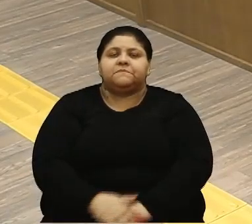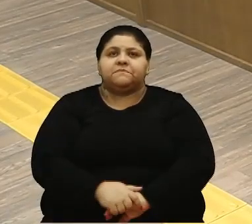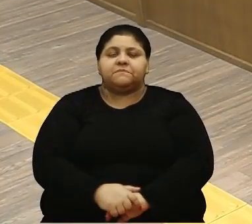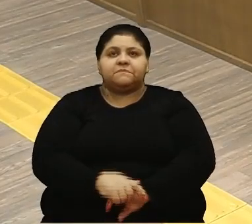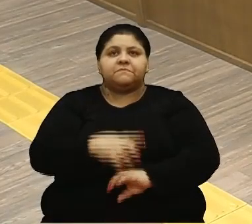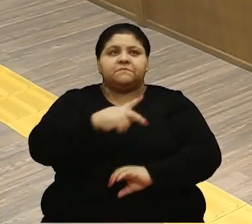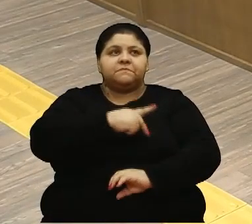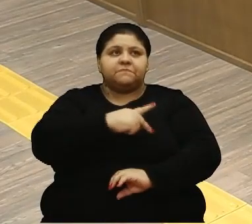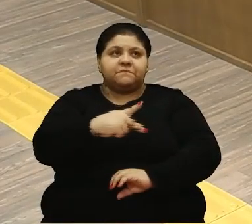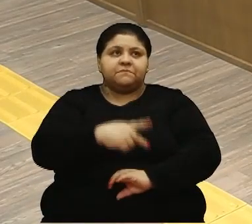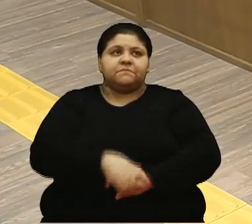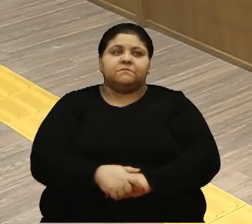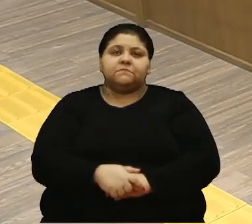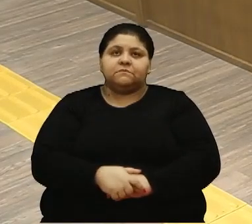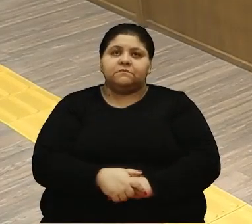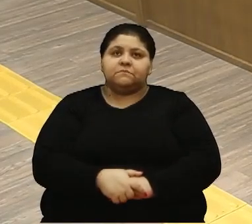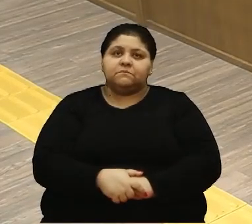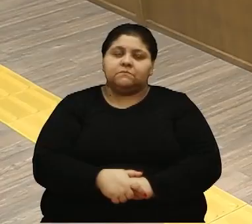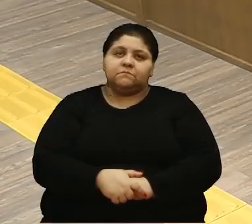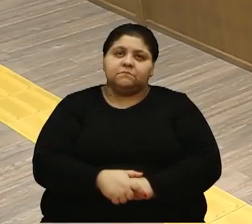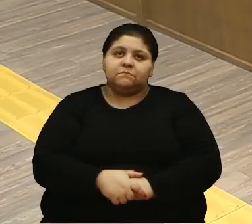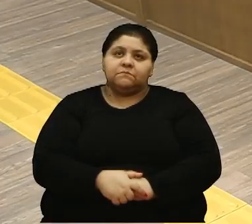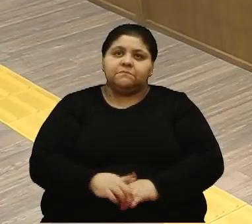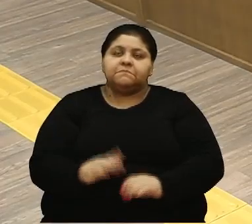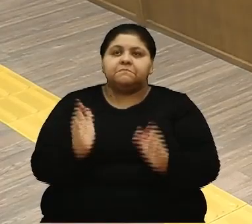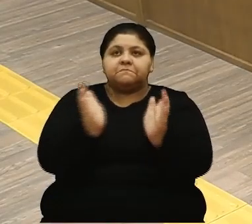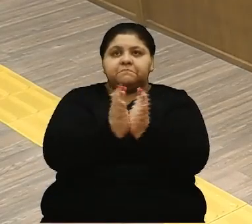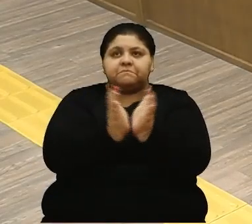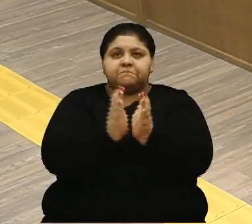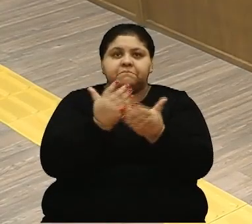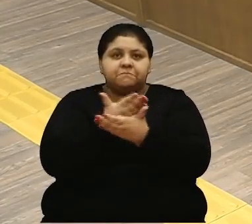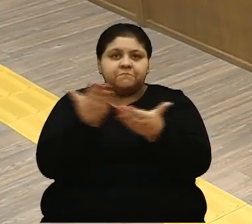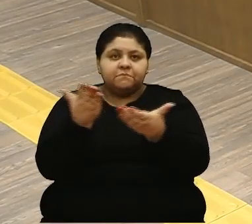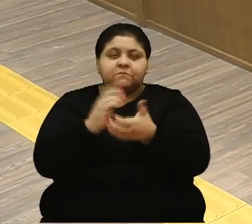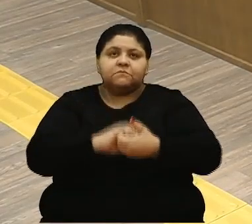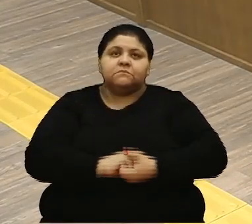Senhor presidente, nobres colegas,